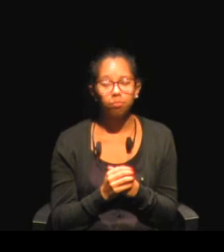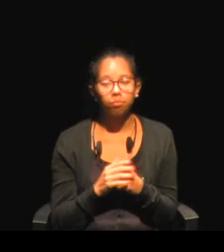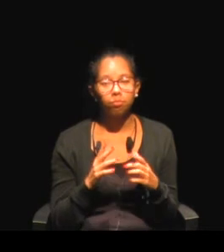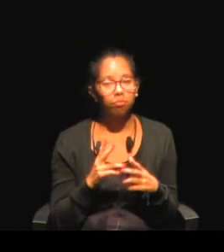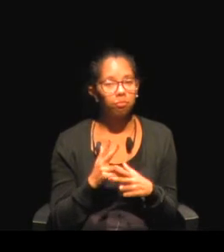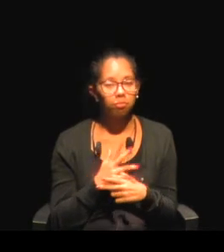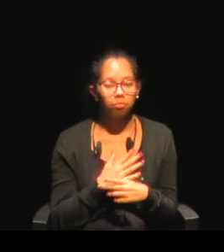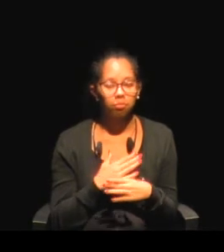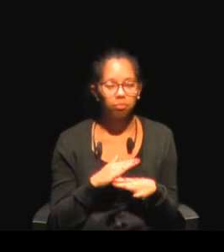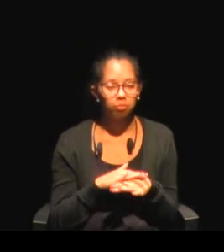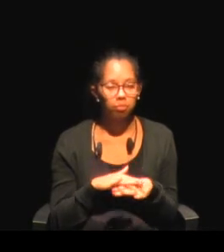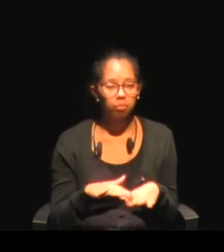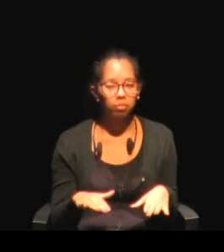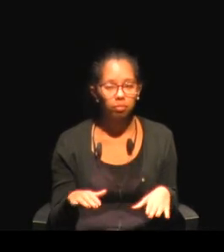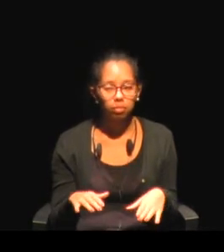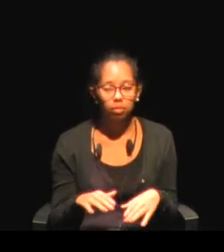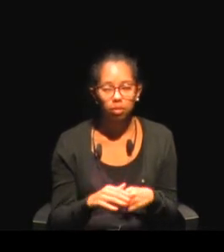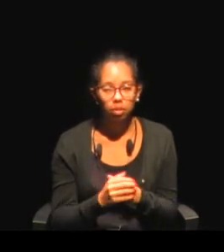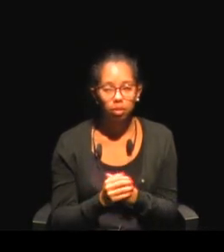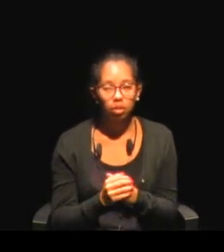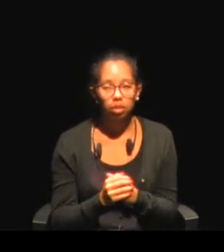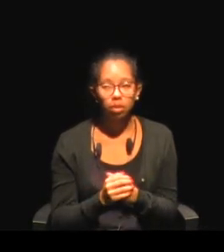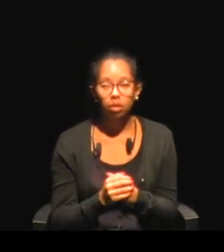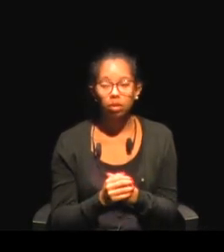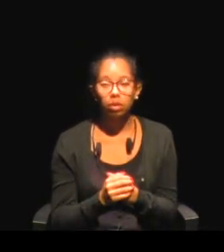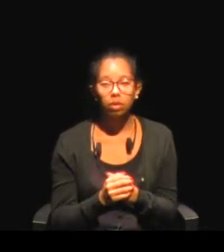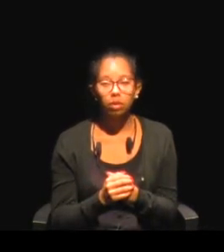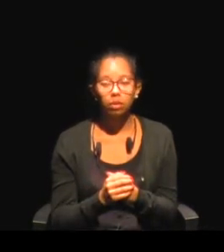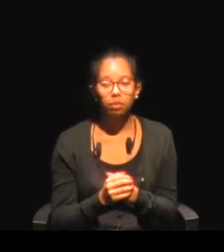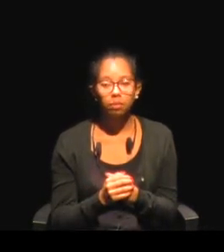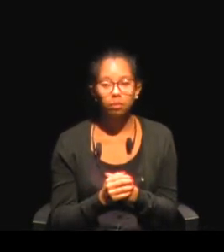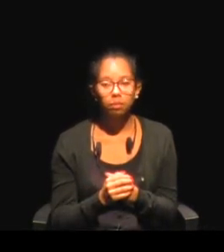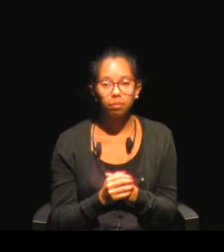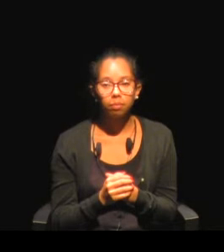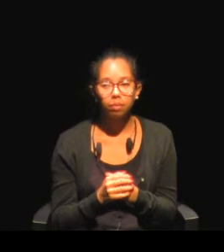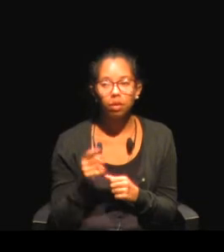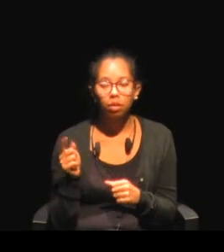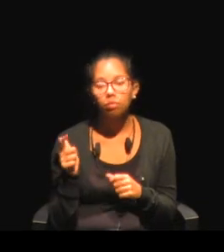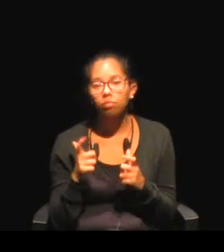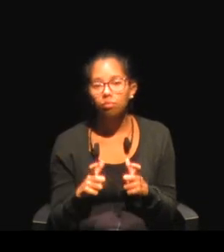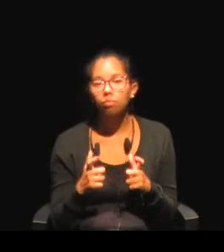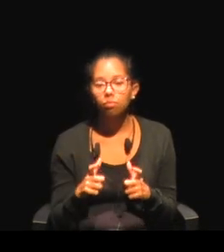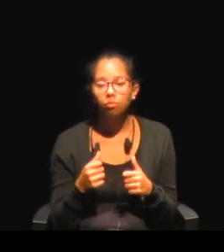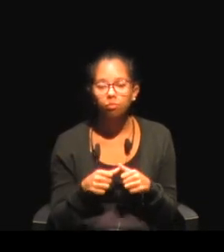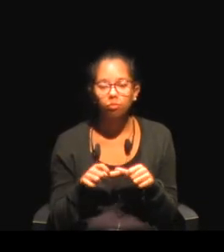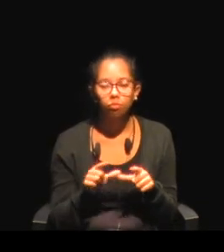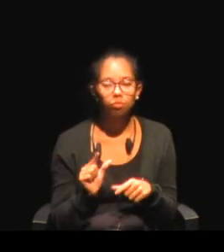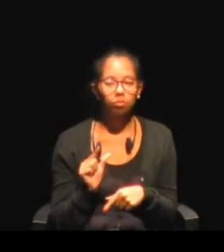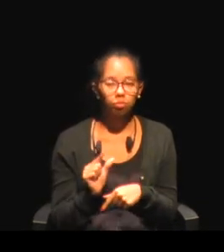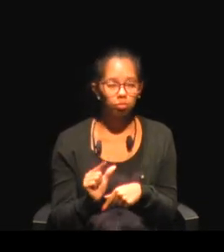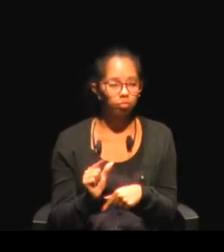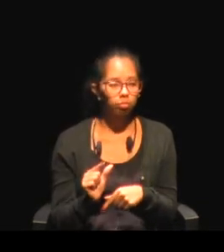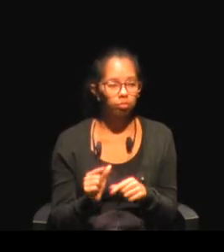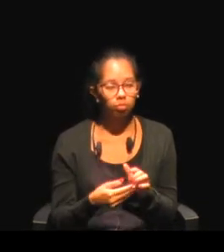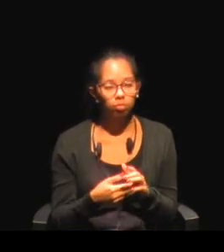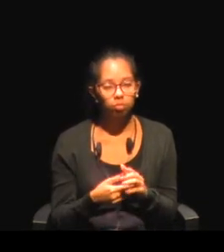para Suape, né, por isso esse monte de tubarão que tem lá em Recife hoje, que eles moravam lá. E esse lugar aqui